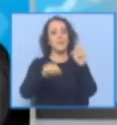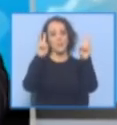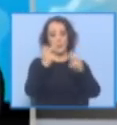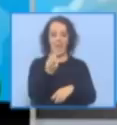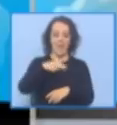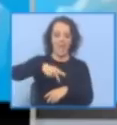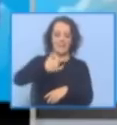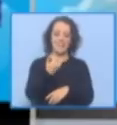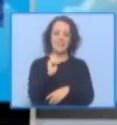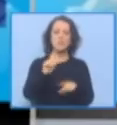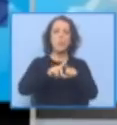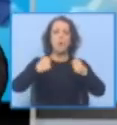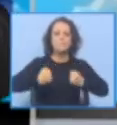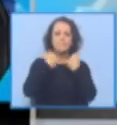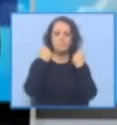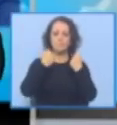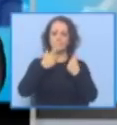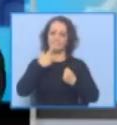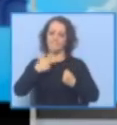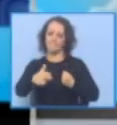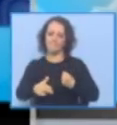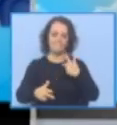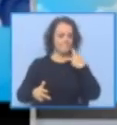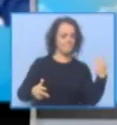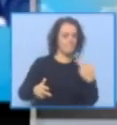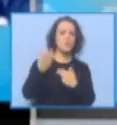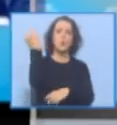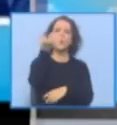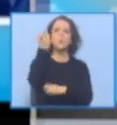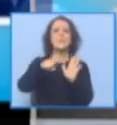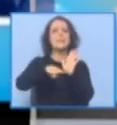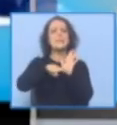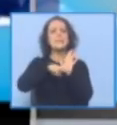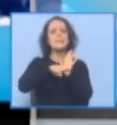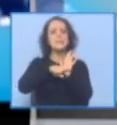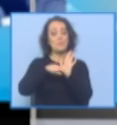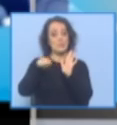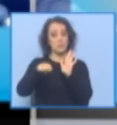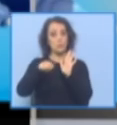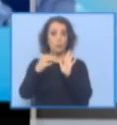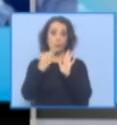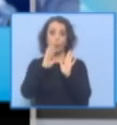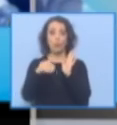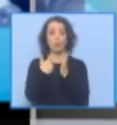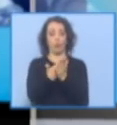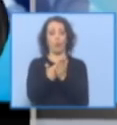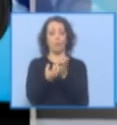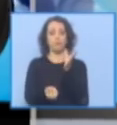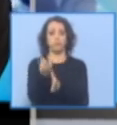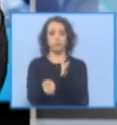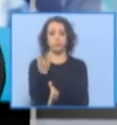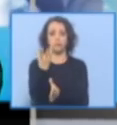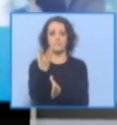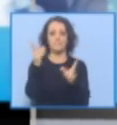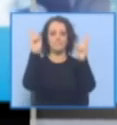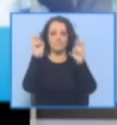essas estratégias de argumentação e toda essa produção de cultura negativa é que foram produtores daquilo que eu chamo o